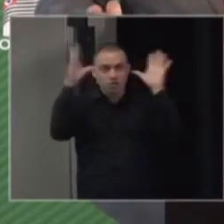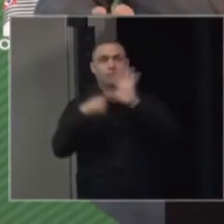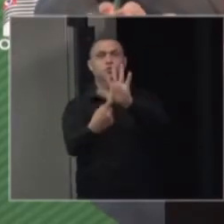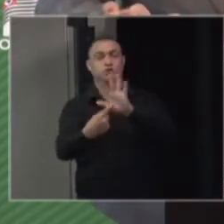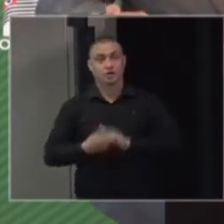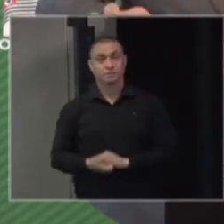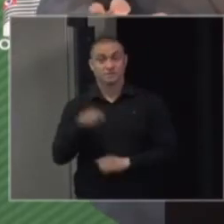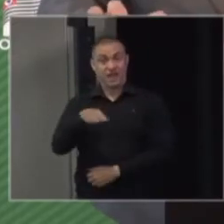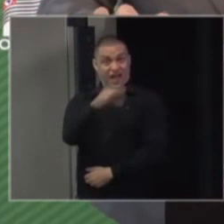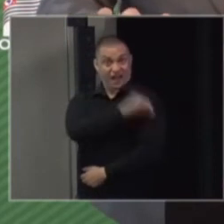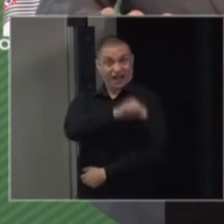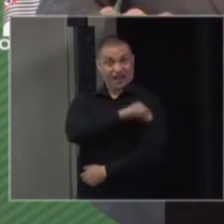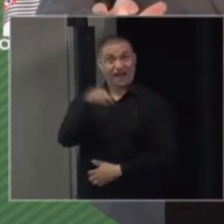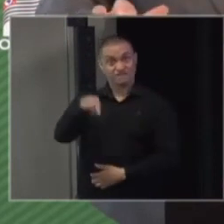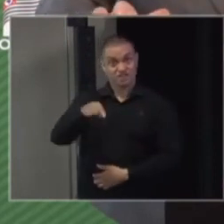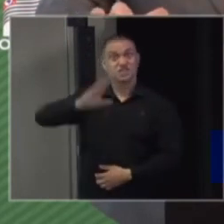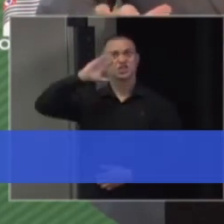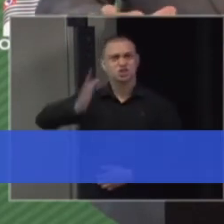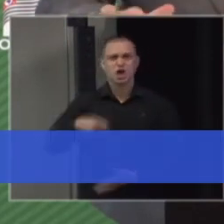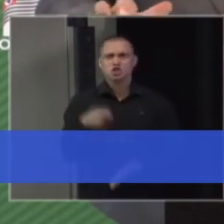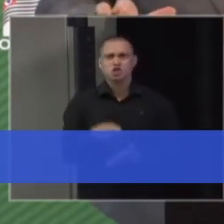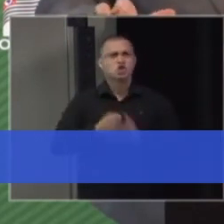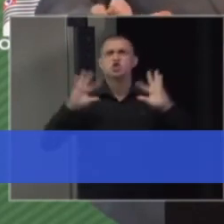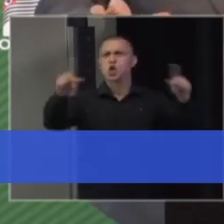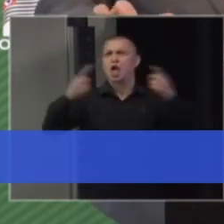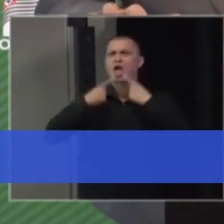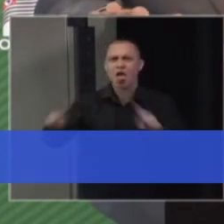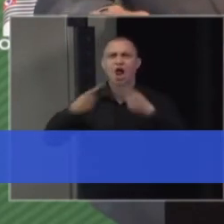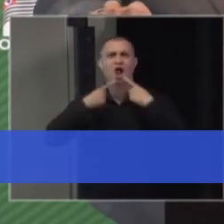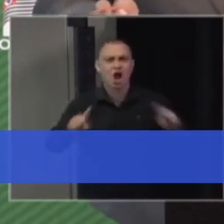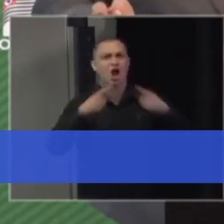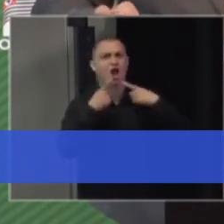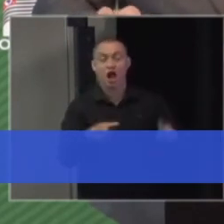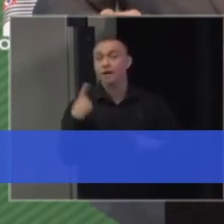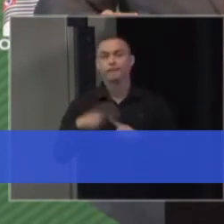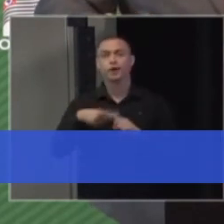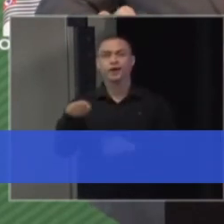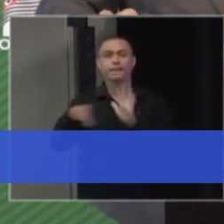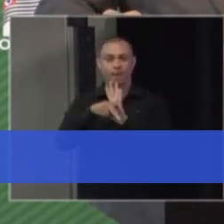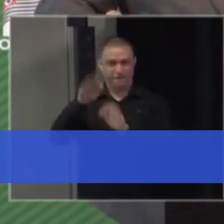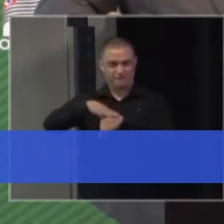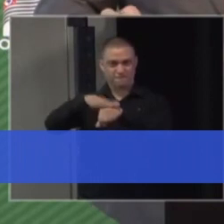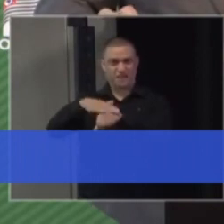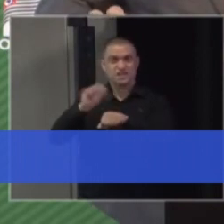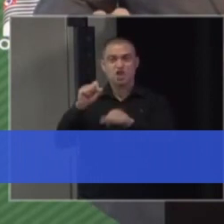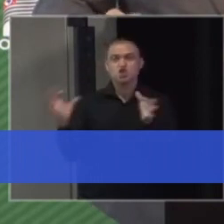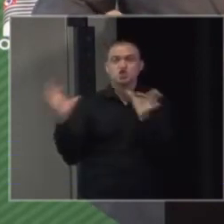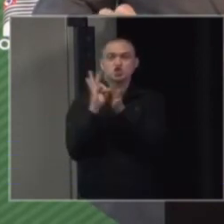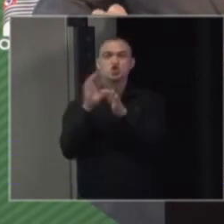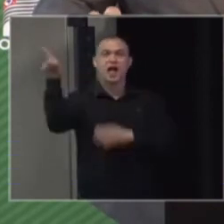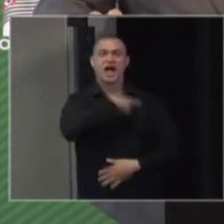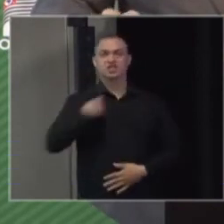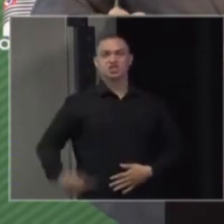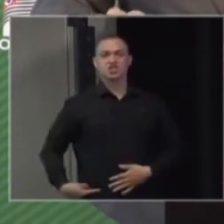Uma vacina que foi duramente criticada pelo fato de ela ser desenvolvida em associação com a